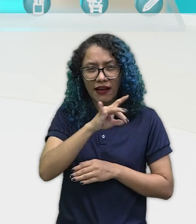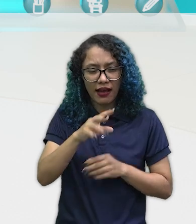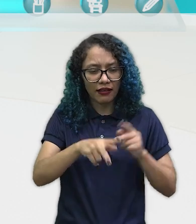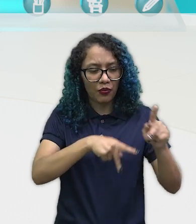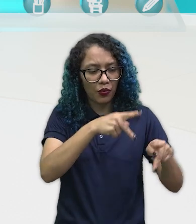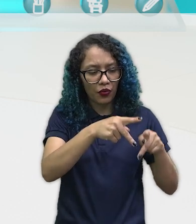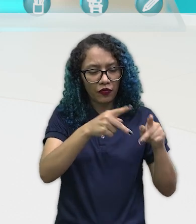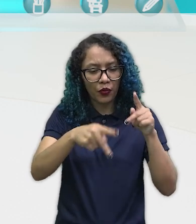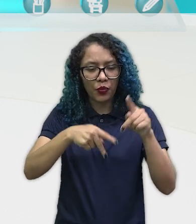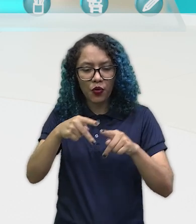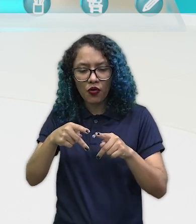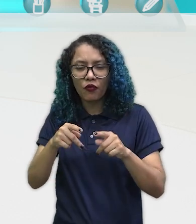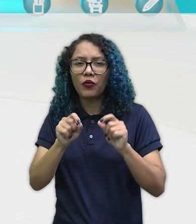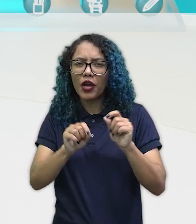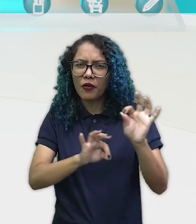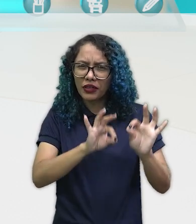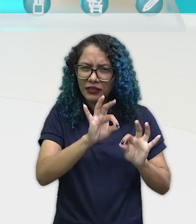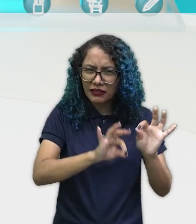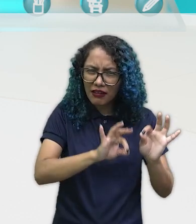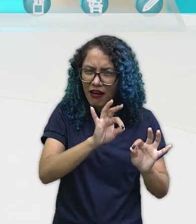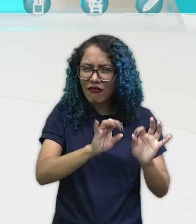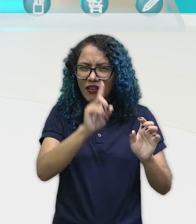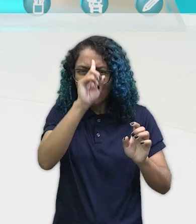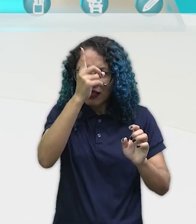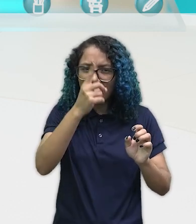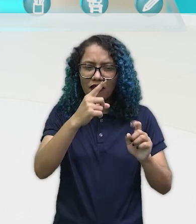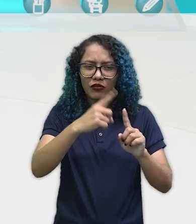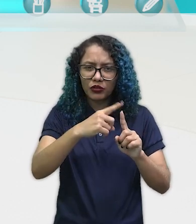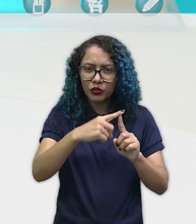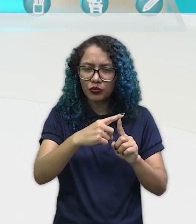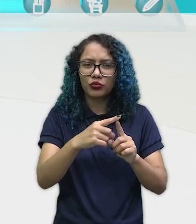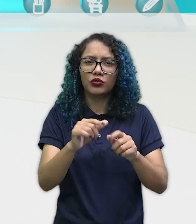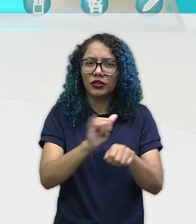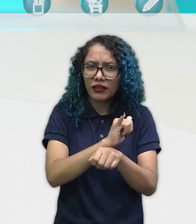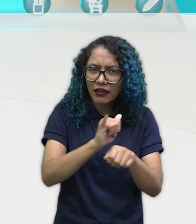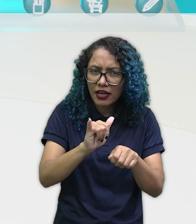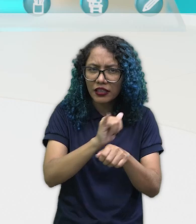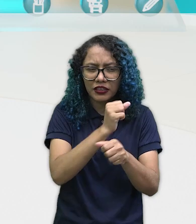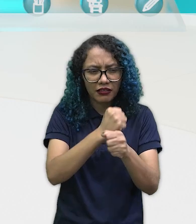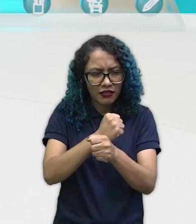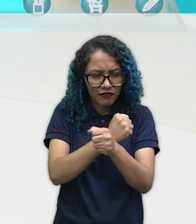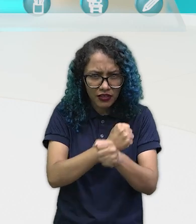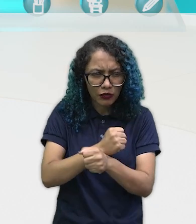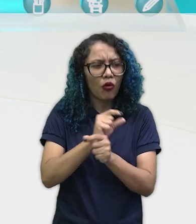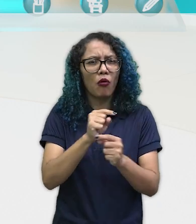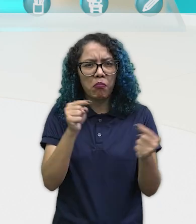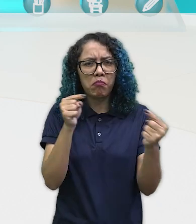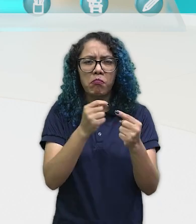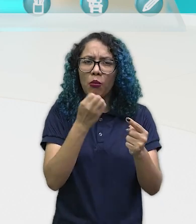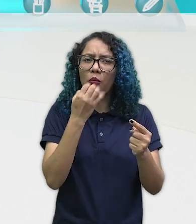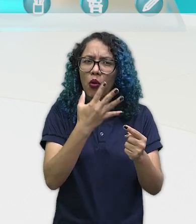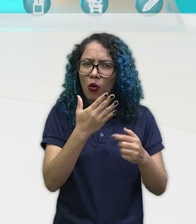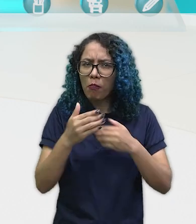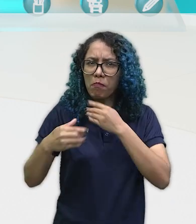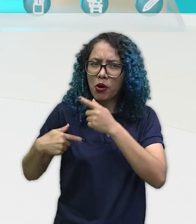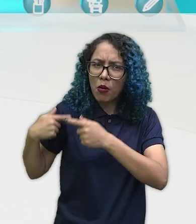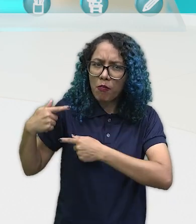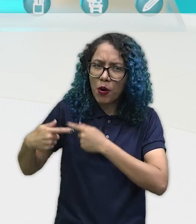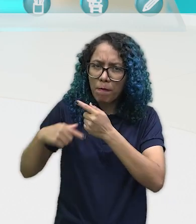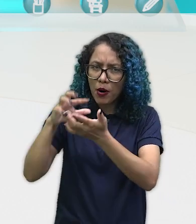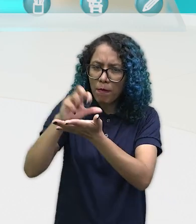desenvolvia esses métodos de defesa, de ataque, viam que dava certo, foi passando e